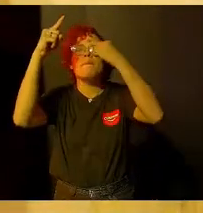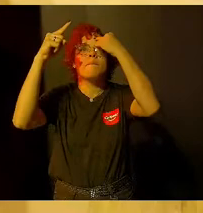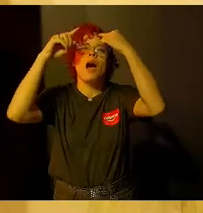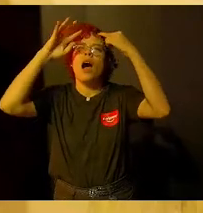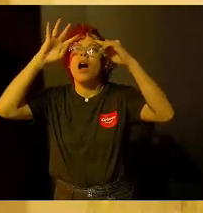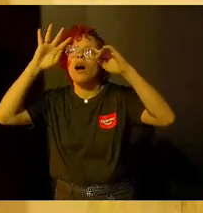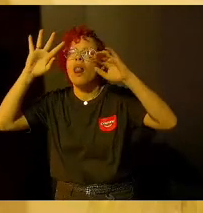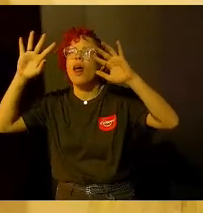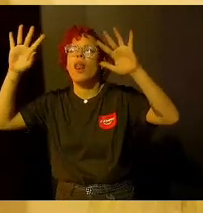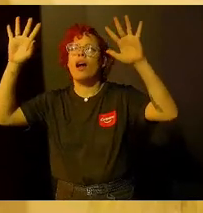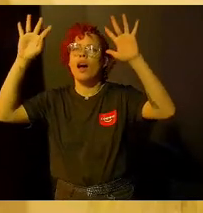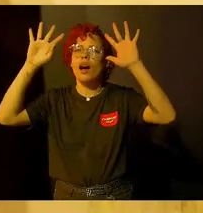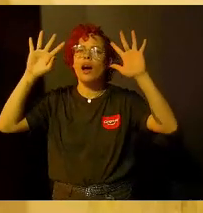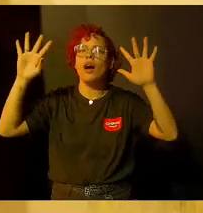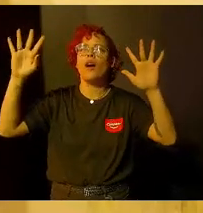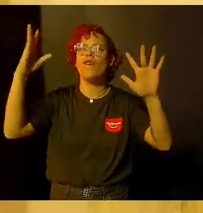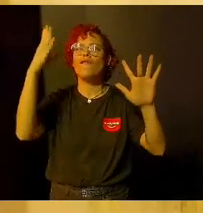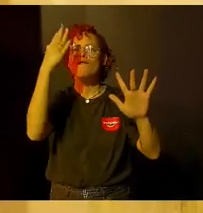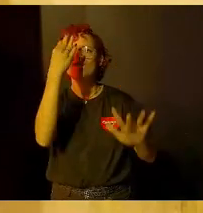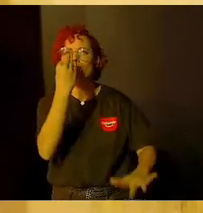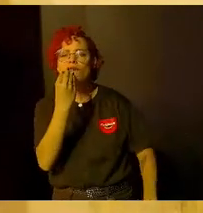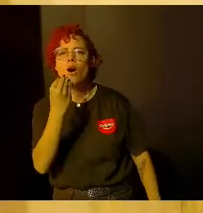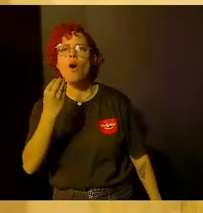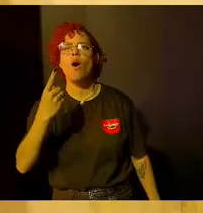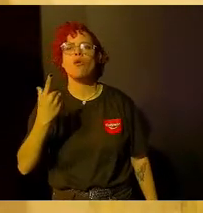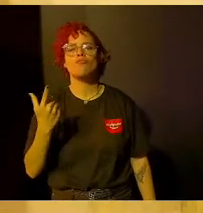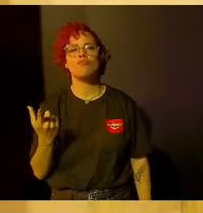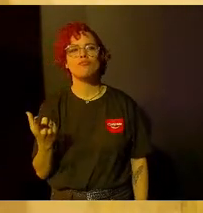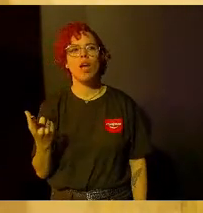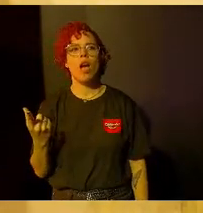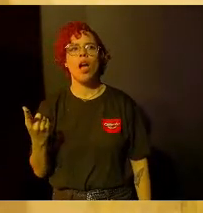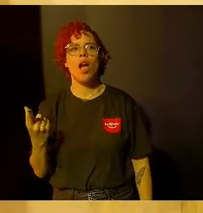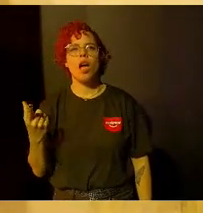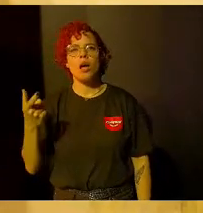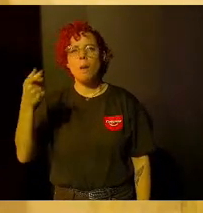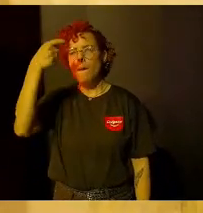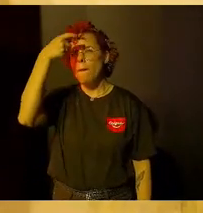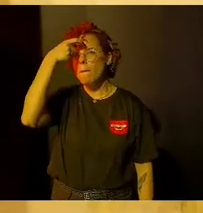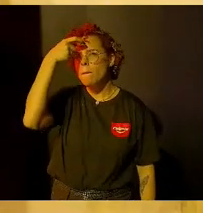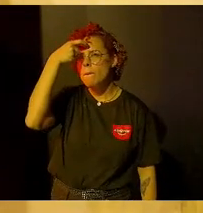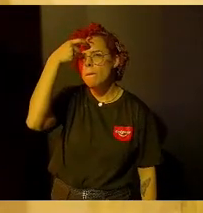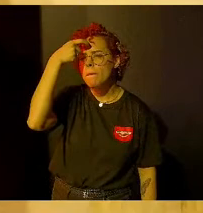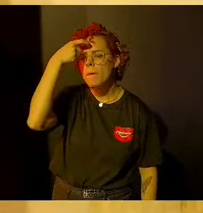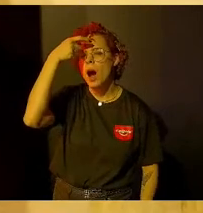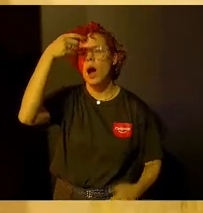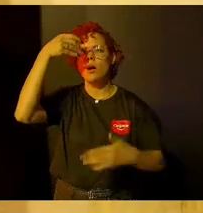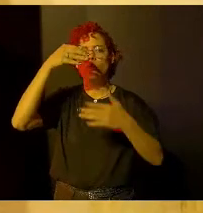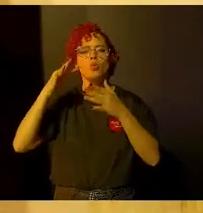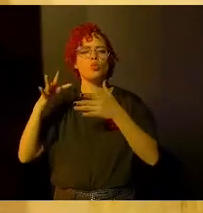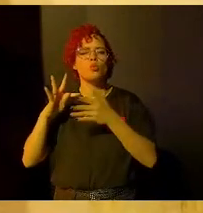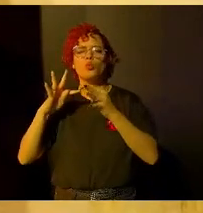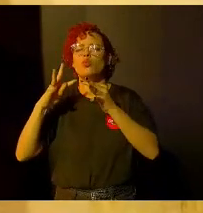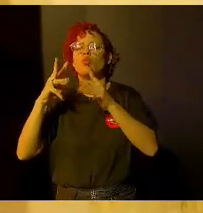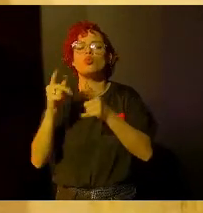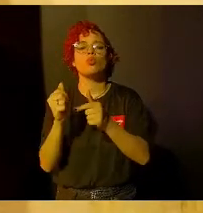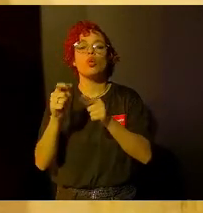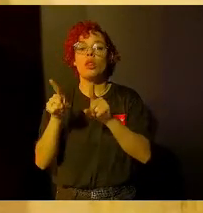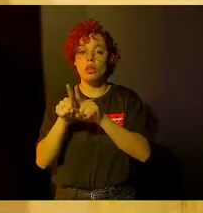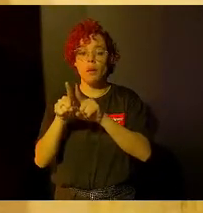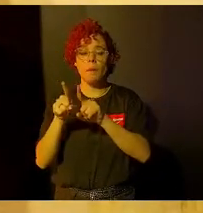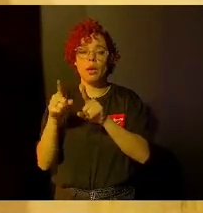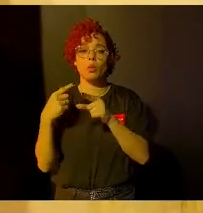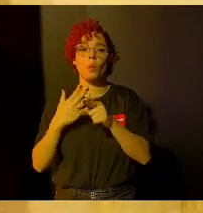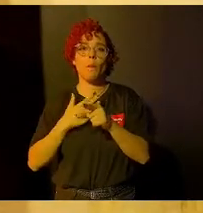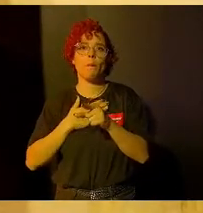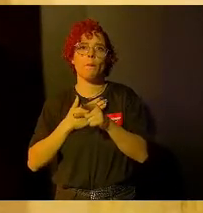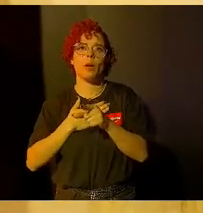de fotos em cima da memória em cima também do meu trabalho